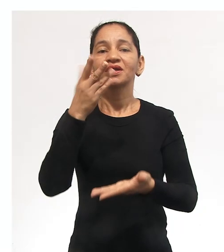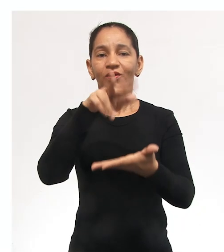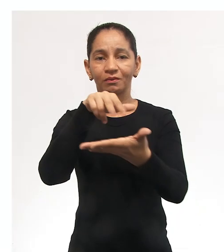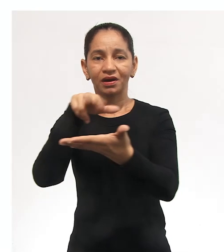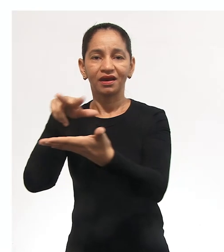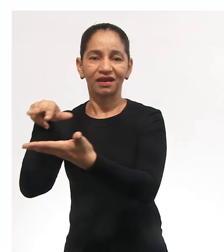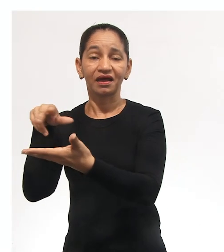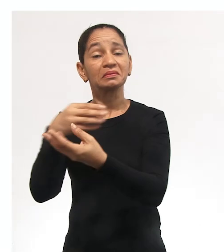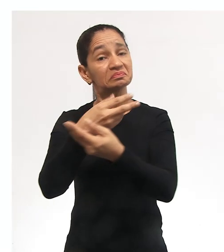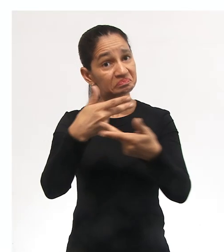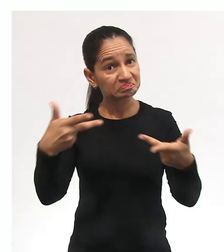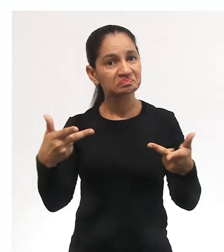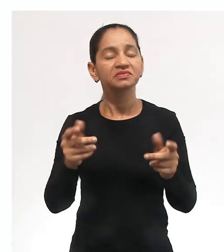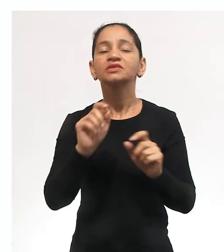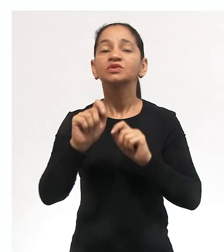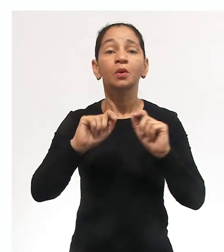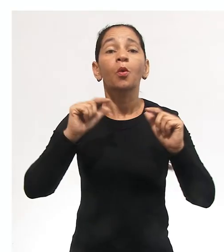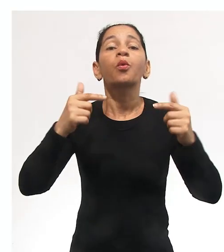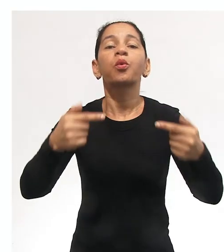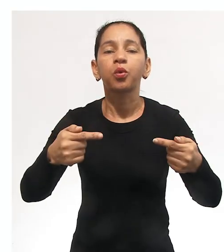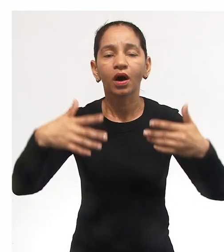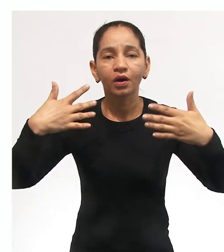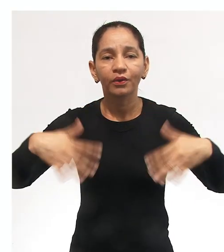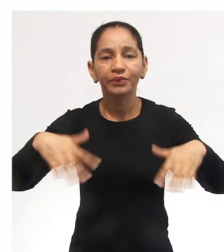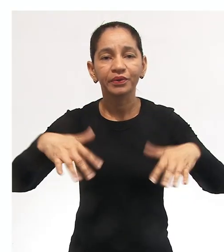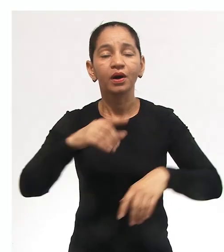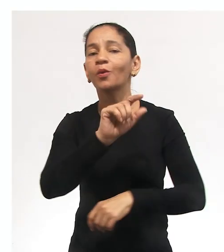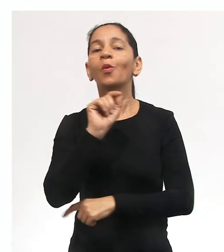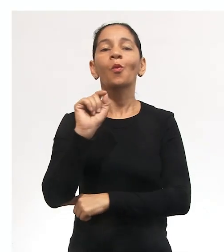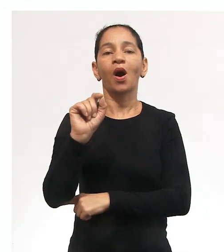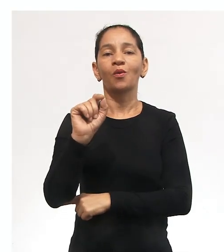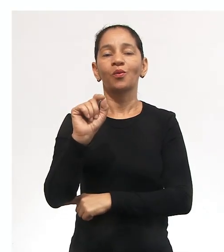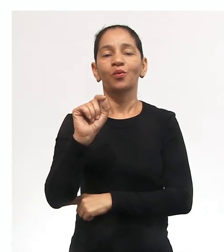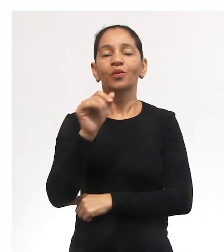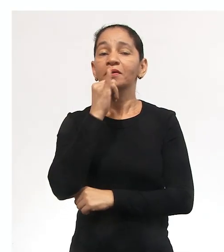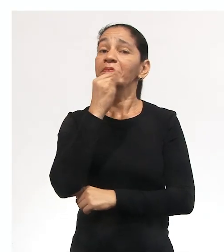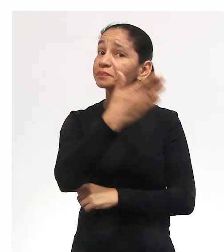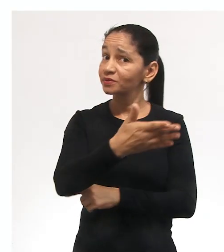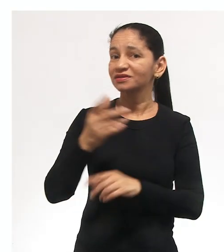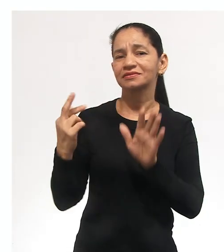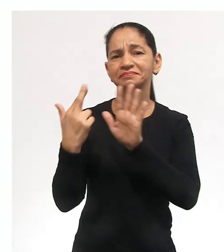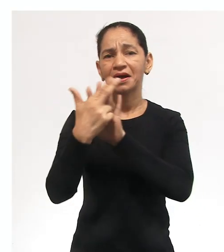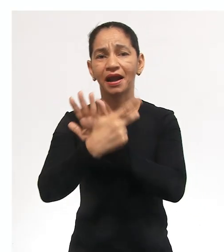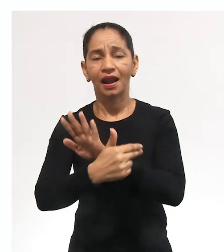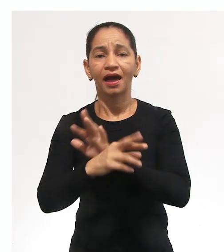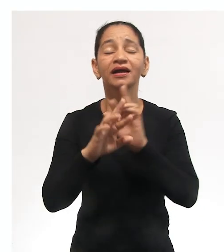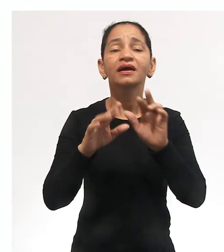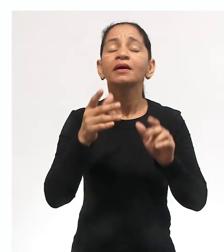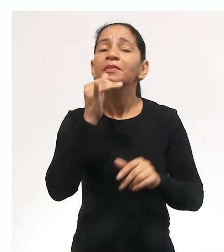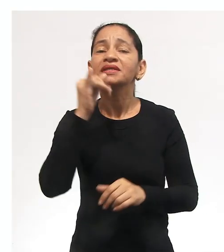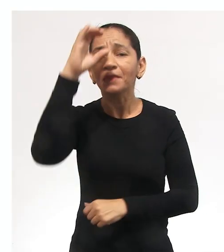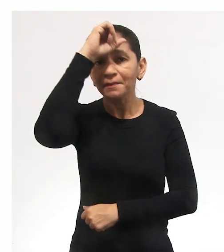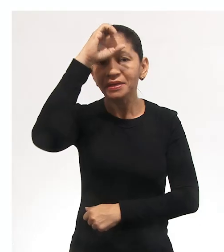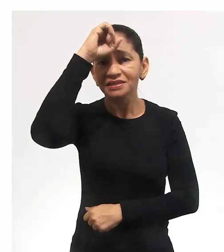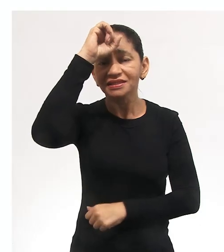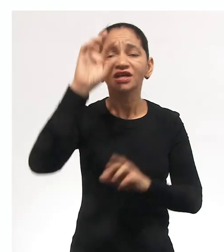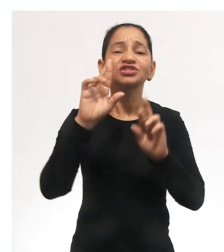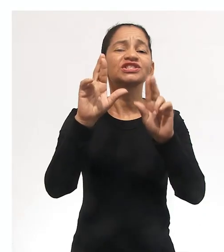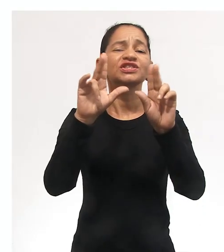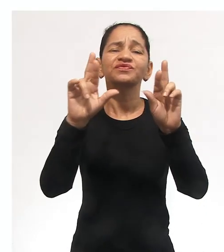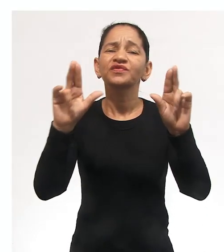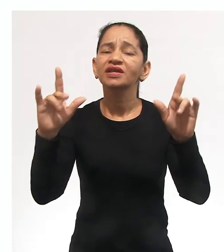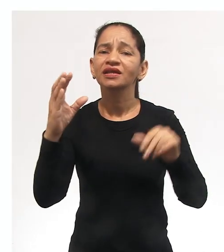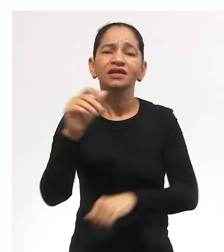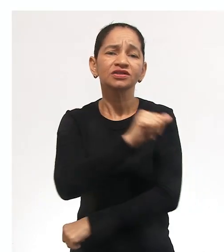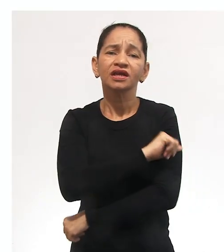leitura. Agora, e os desafios e as perspectivas? Quais são os desafios? Diversidade de ritmos e